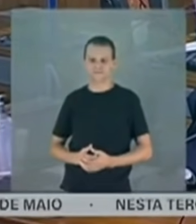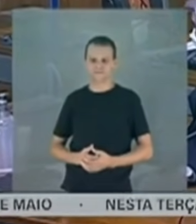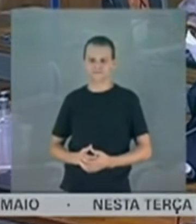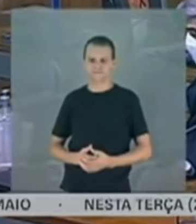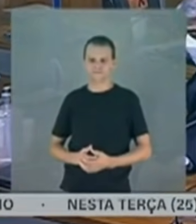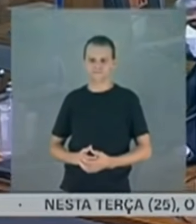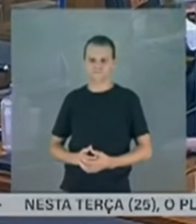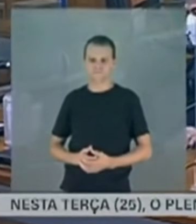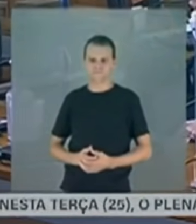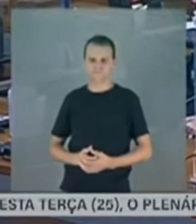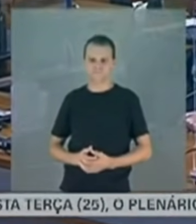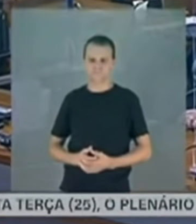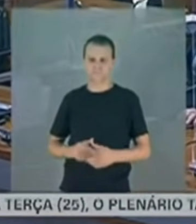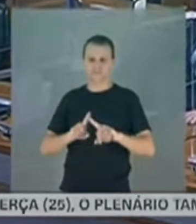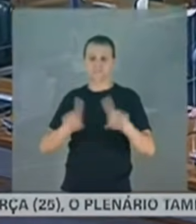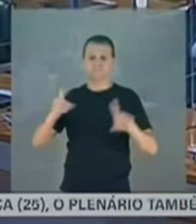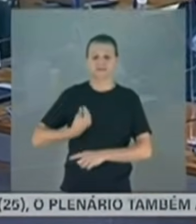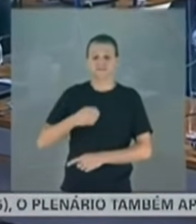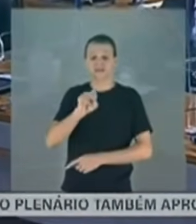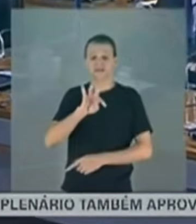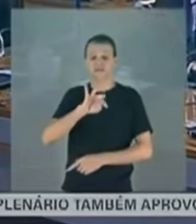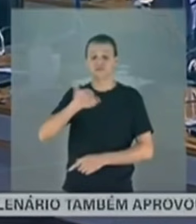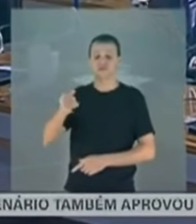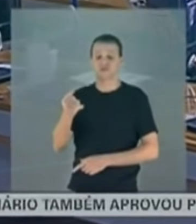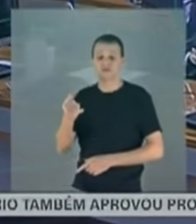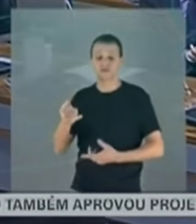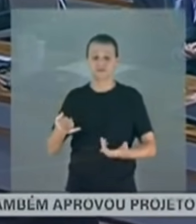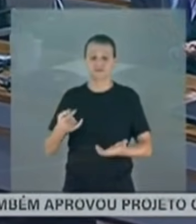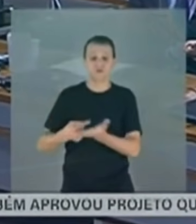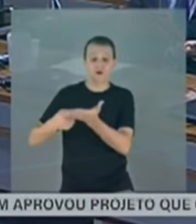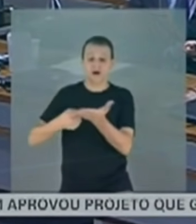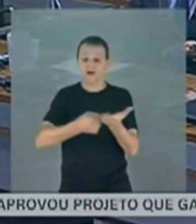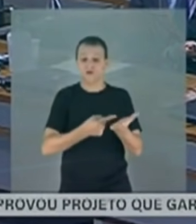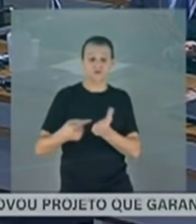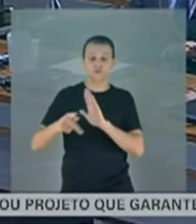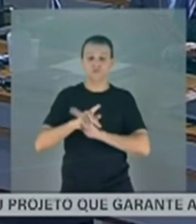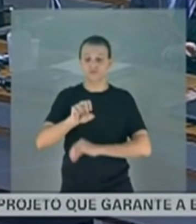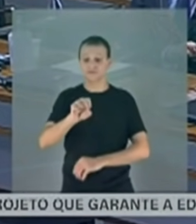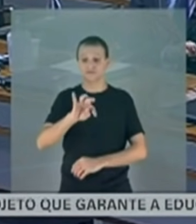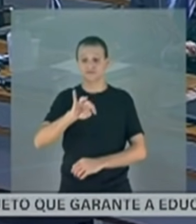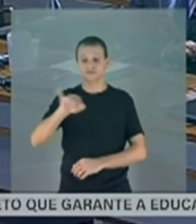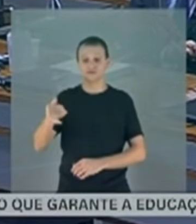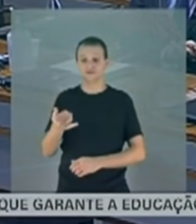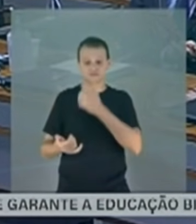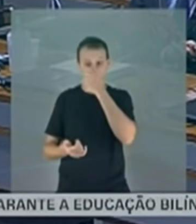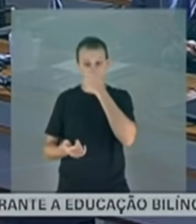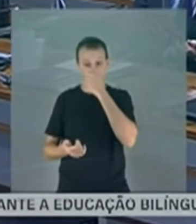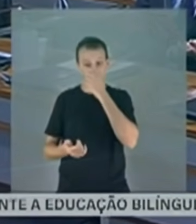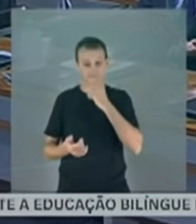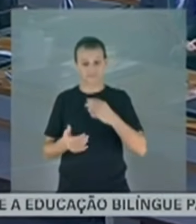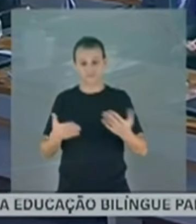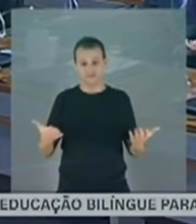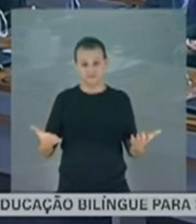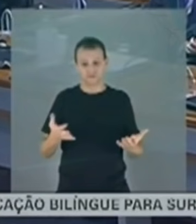Mas está no STJ. Apenas para posicionar. Senador Marcos Rogério, está no STJ isso. Vossa Excelência tem razão. A discussão de